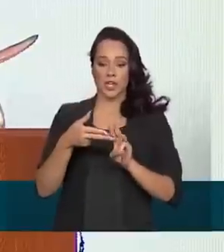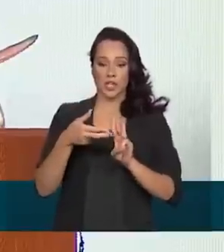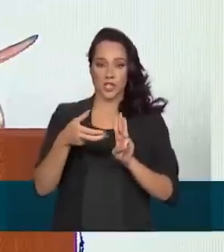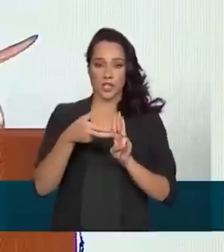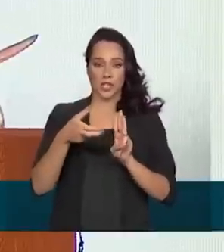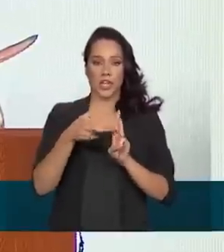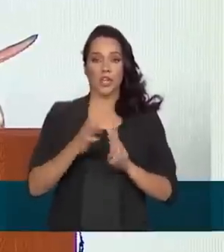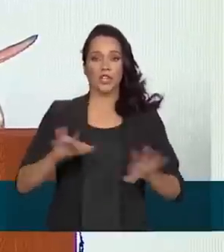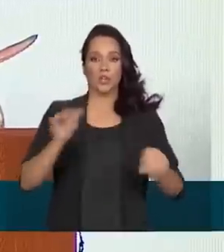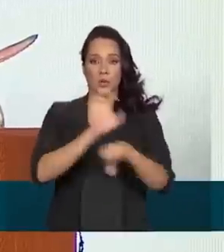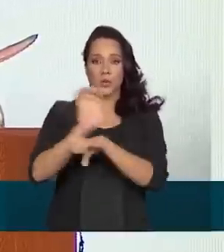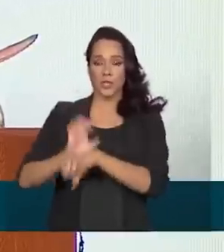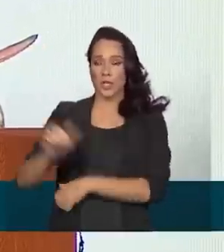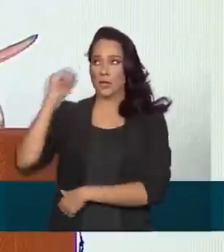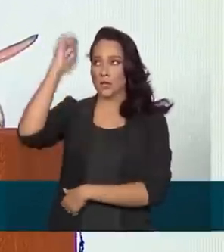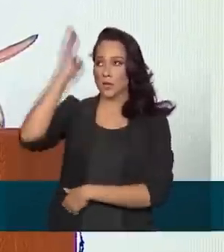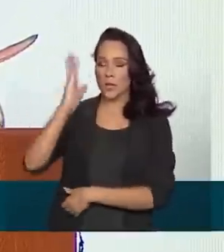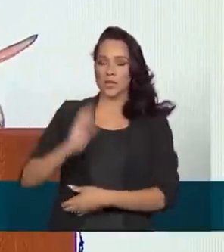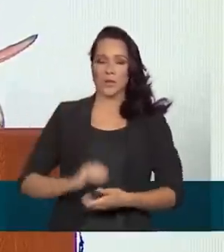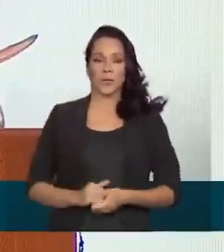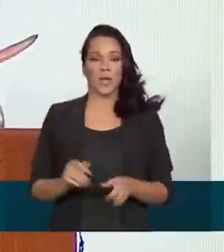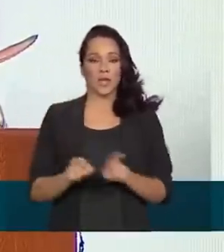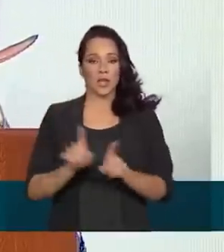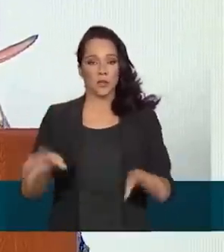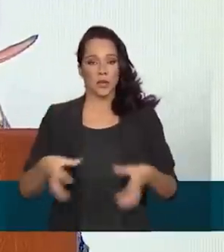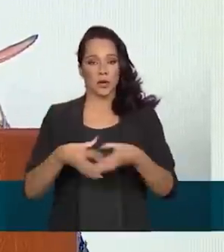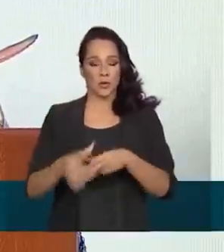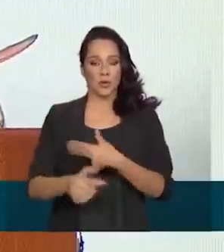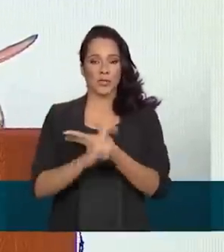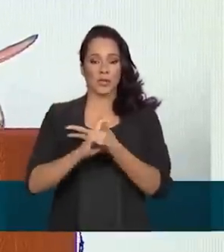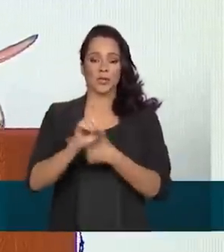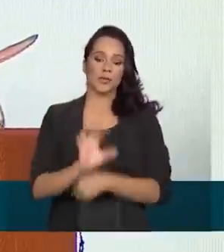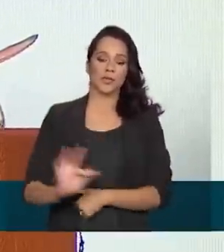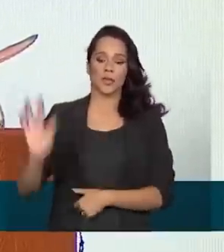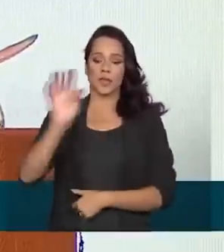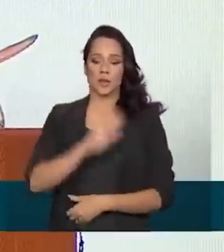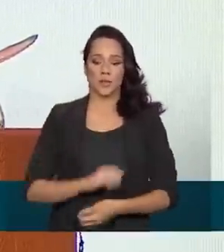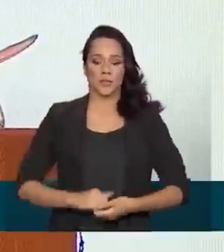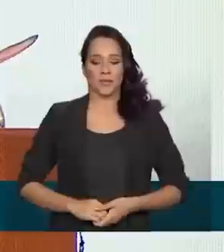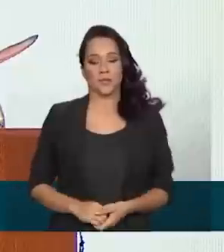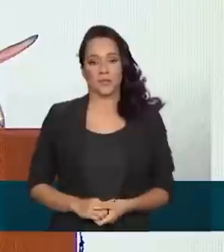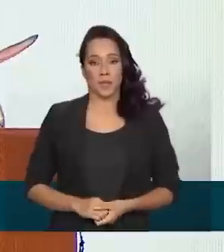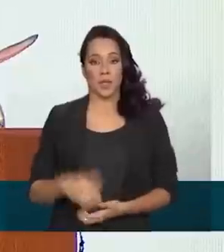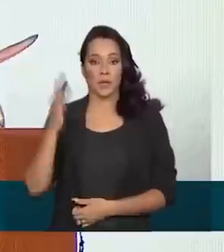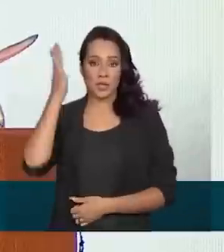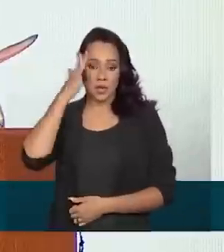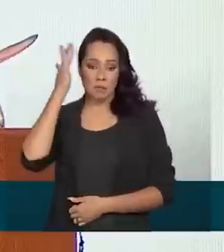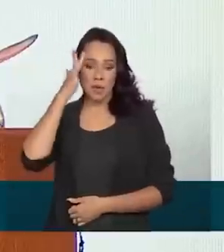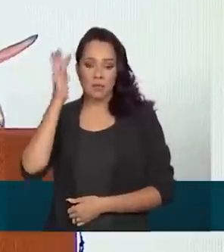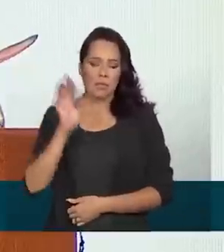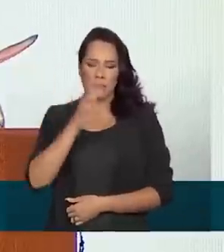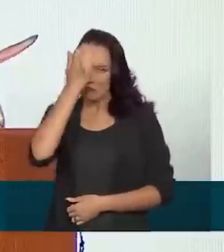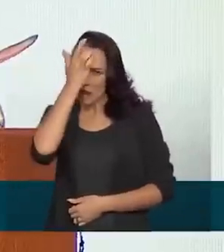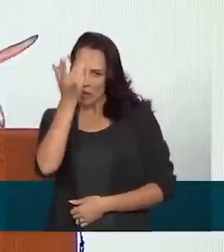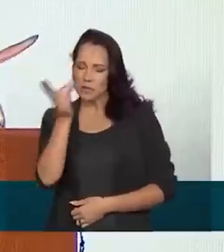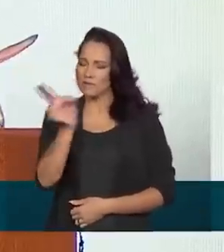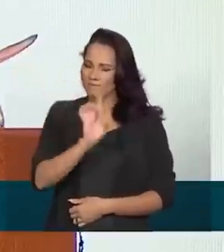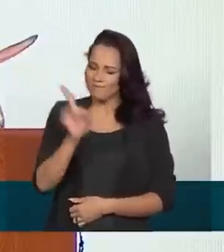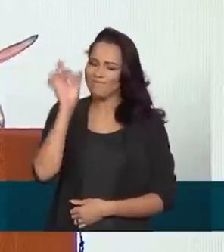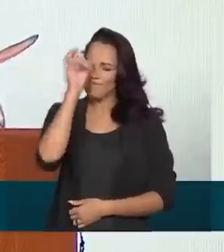de todos os estados brasileiros e órgãos do Executivo Federal. Sabemos que não será